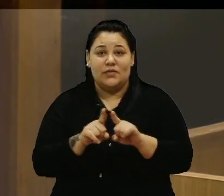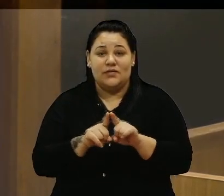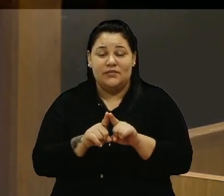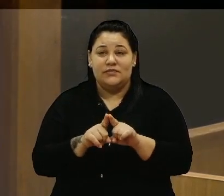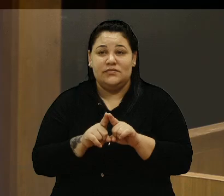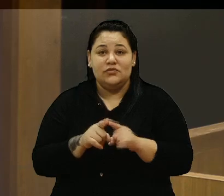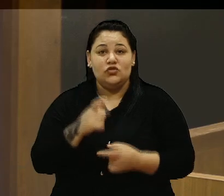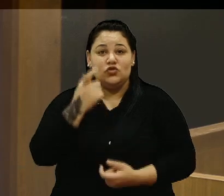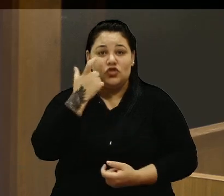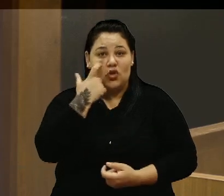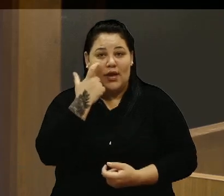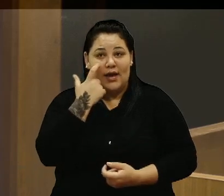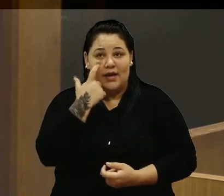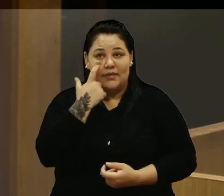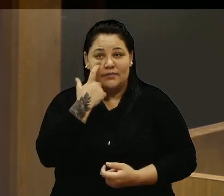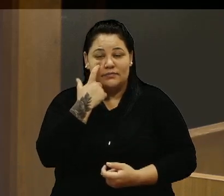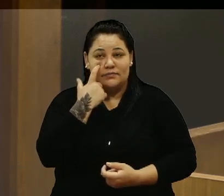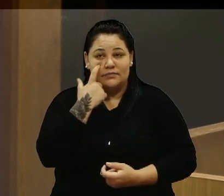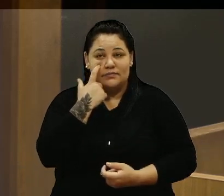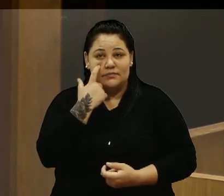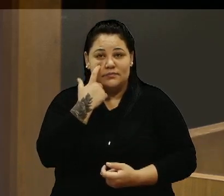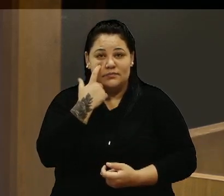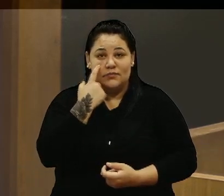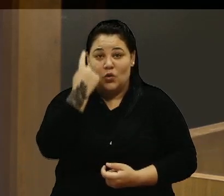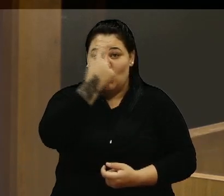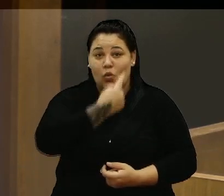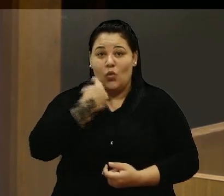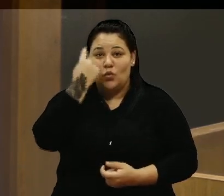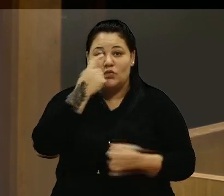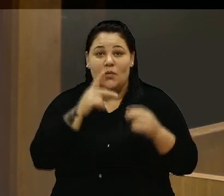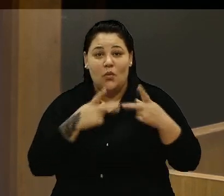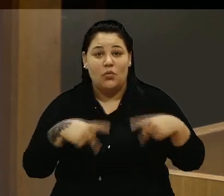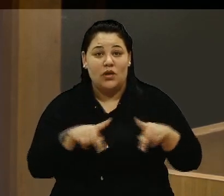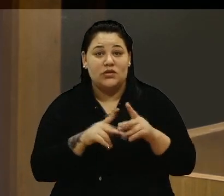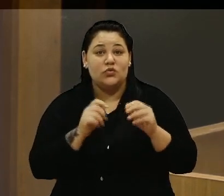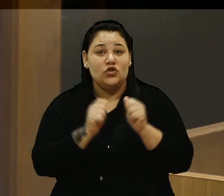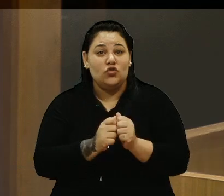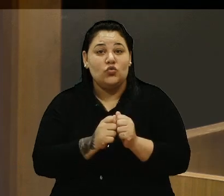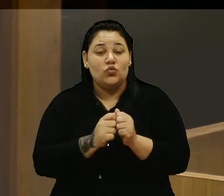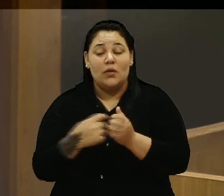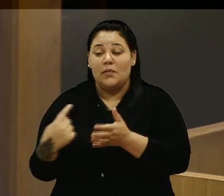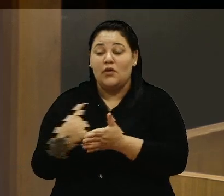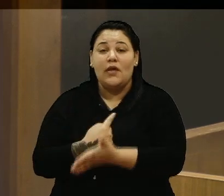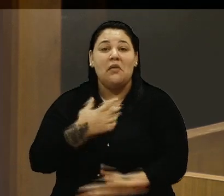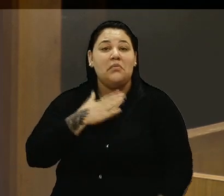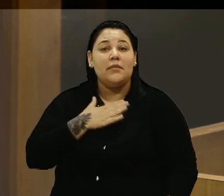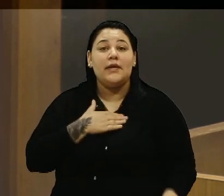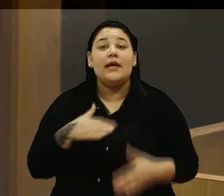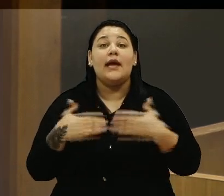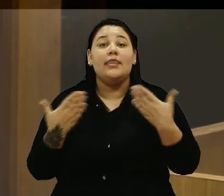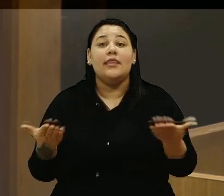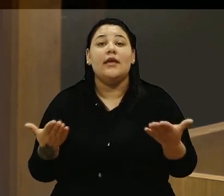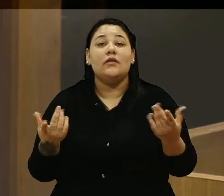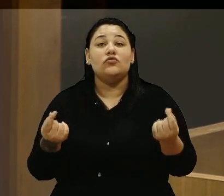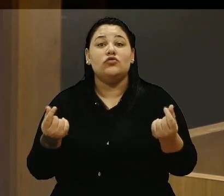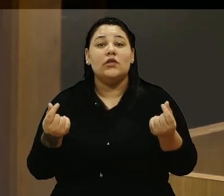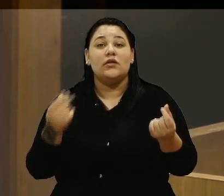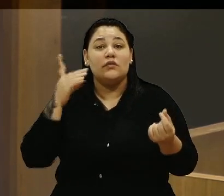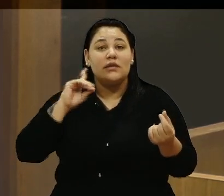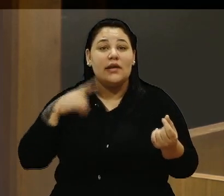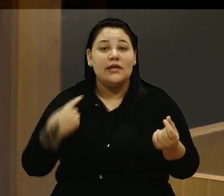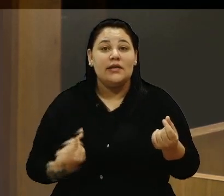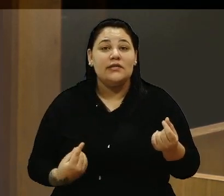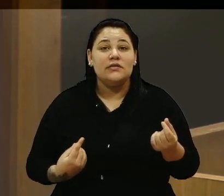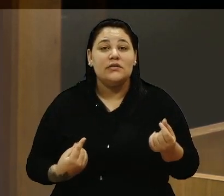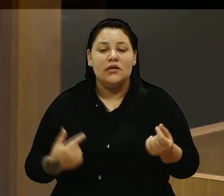De olhar para a cara do povo que estava lá e eles me perguntarem, onde está a emenda da Denise? E aí eu pergunto,